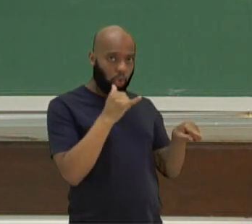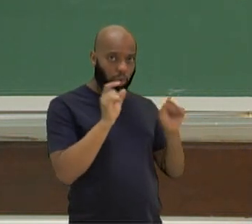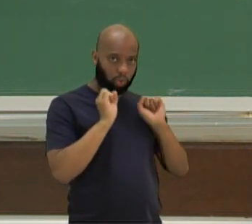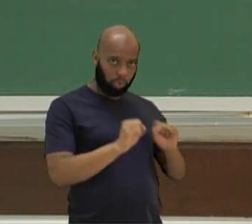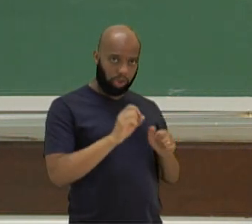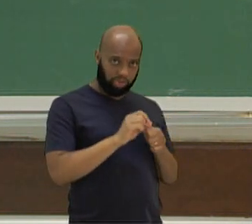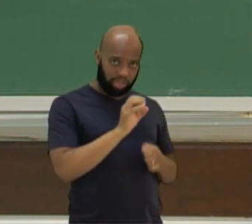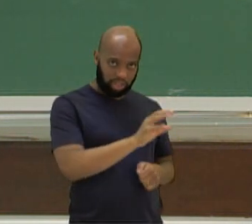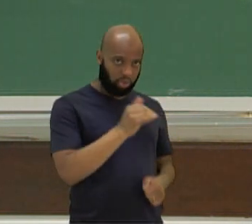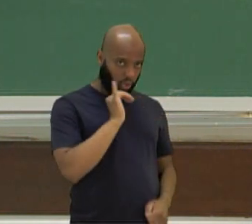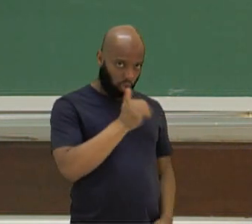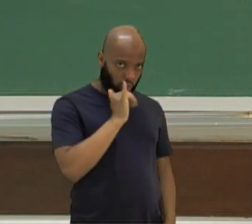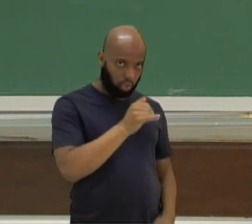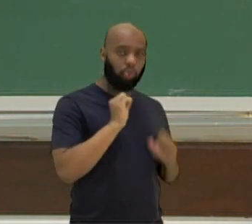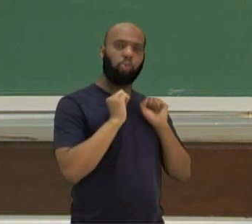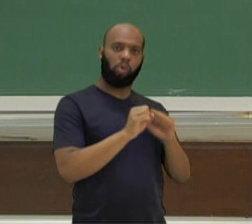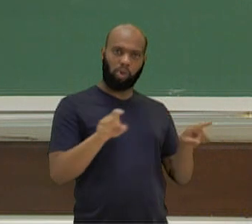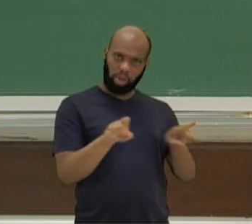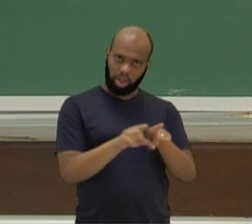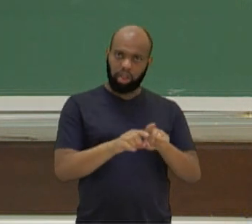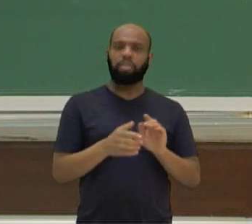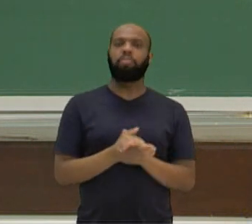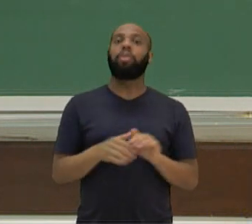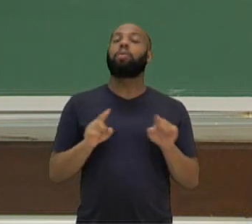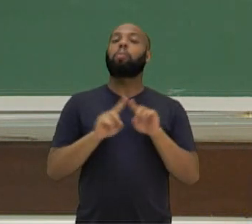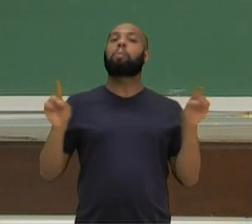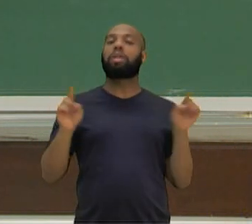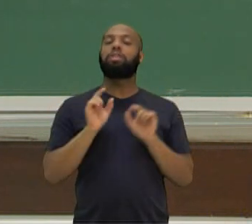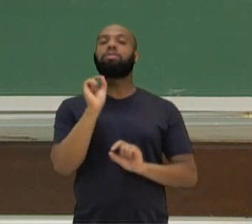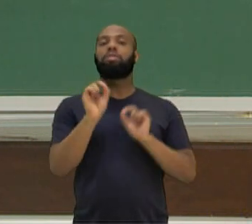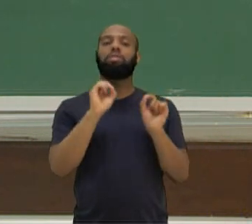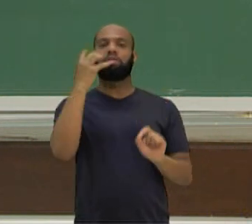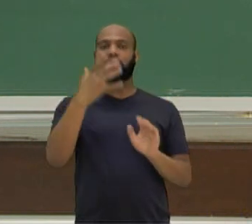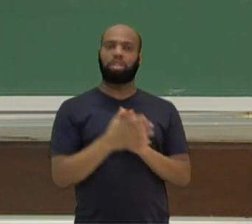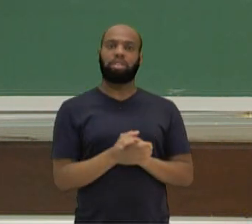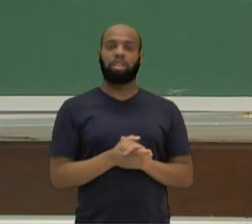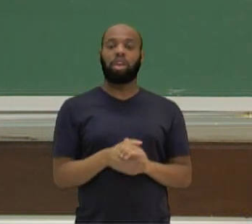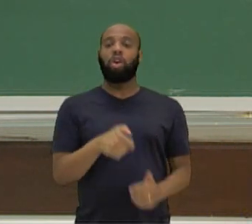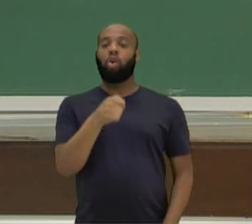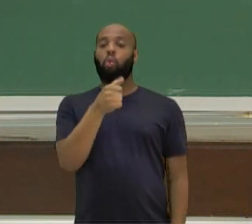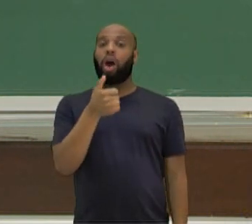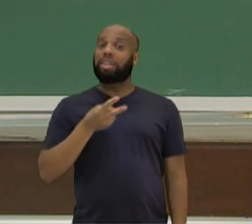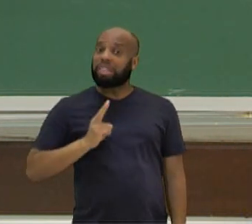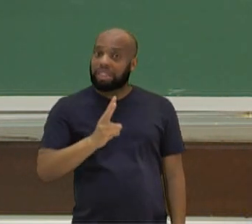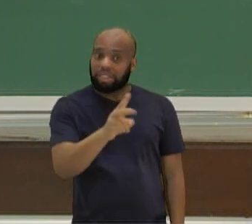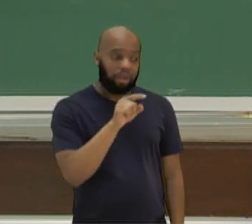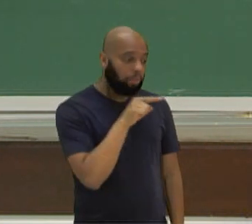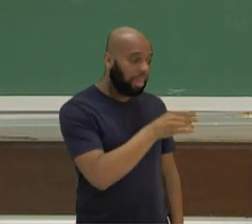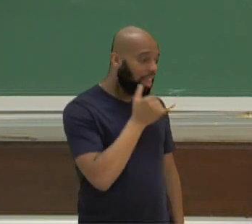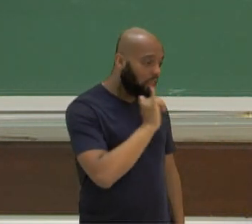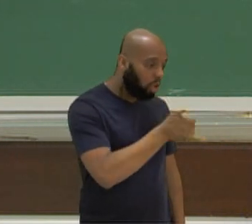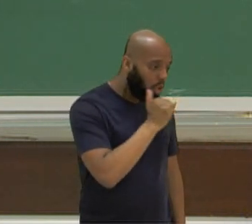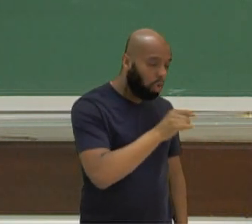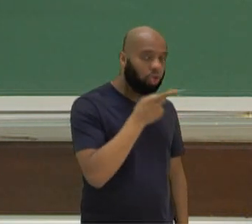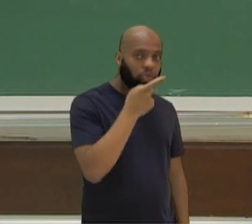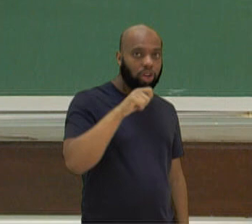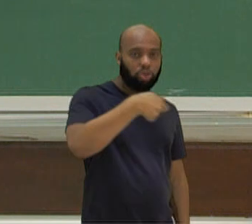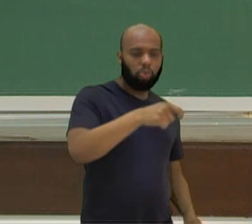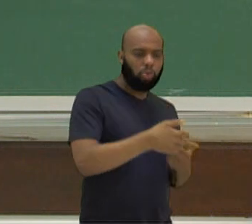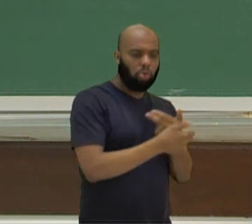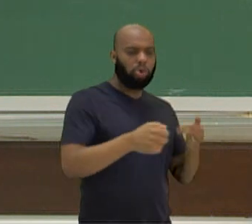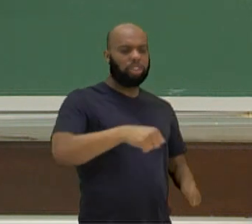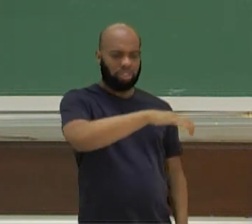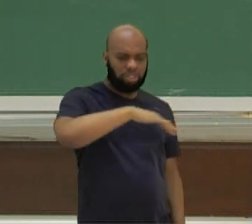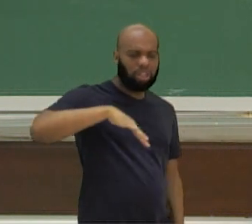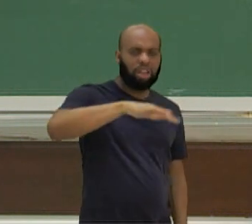isso também? Pode fazer isso. Mas, geralmente, o conto aborda questões mais gerais.